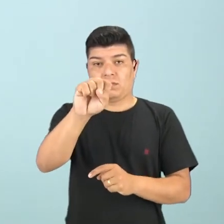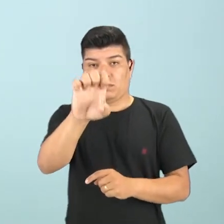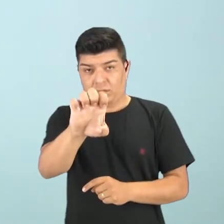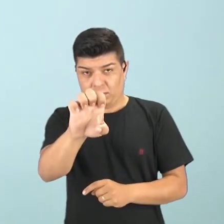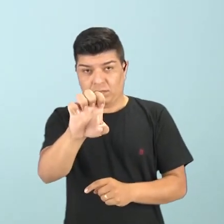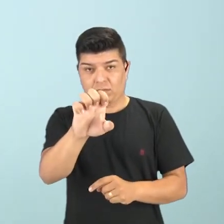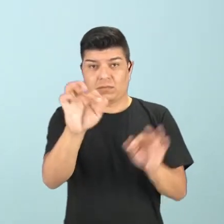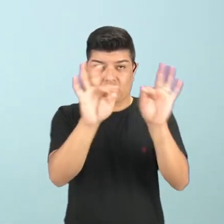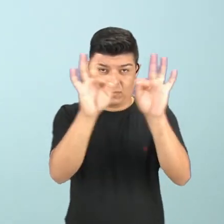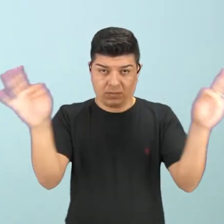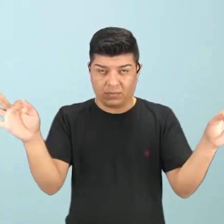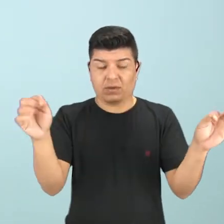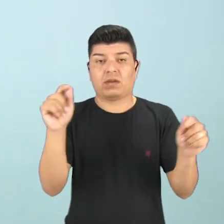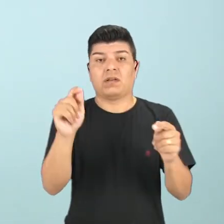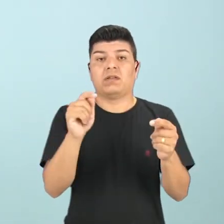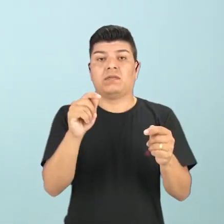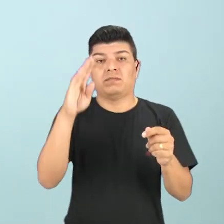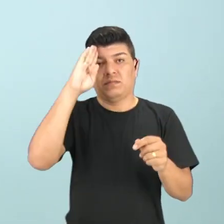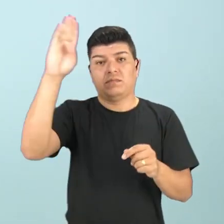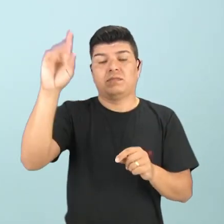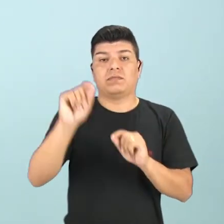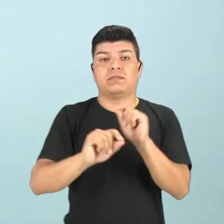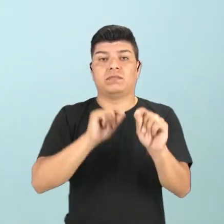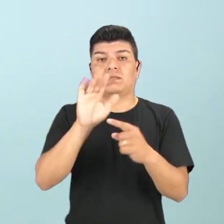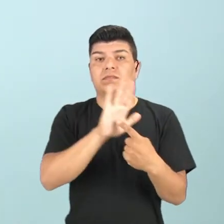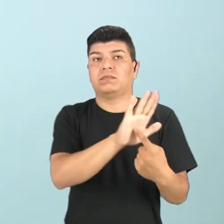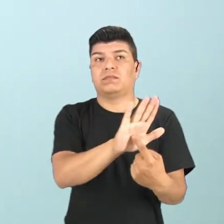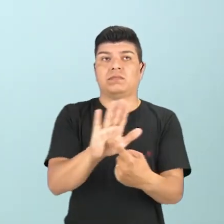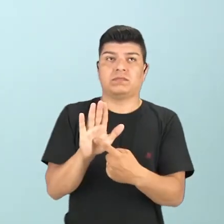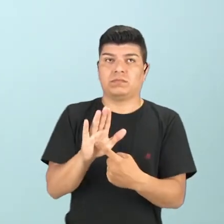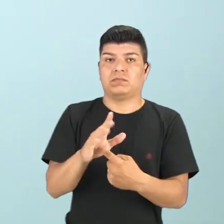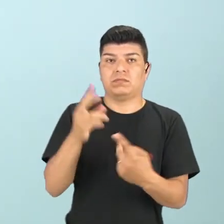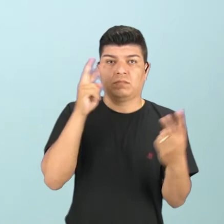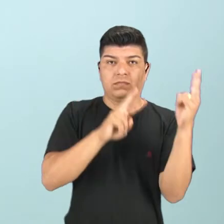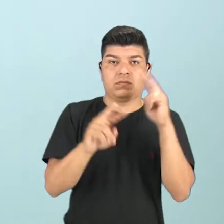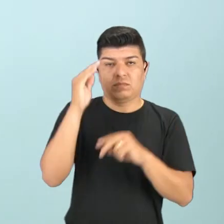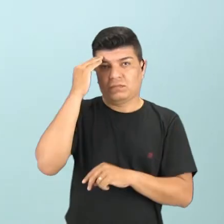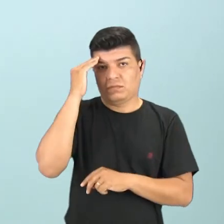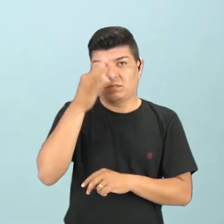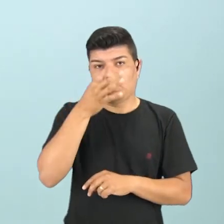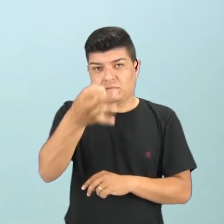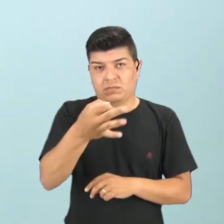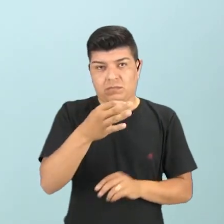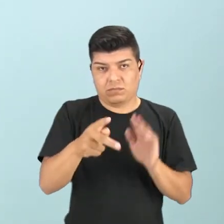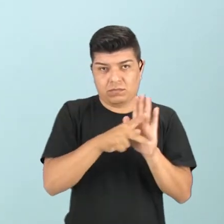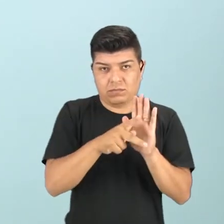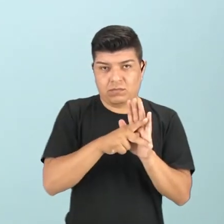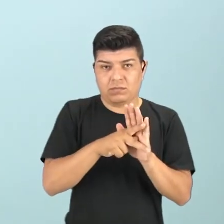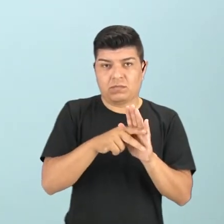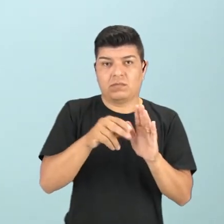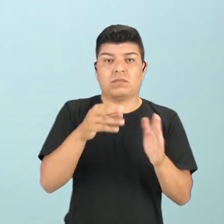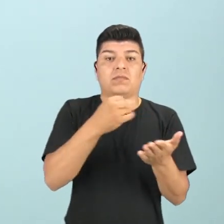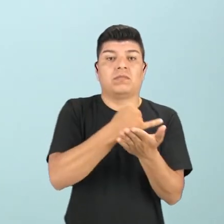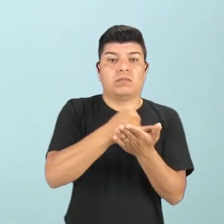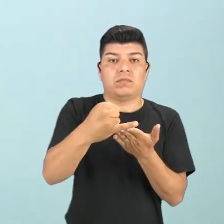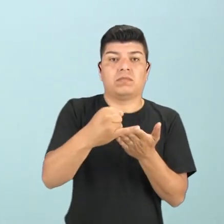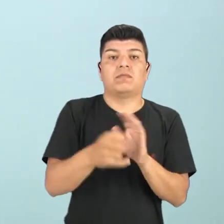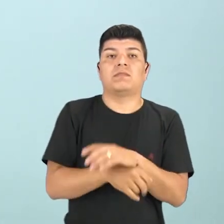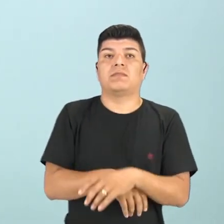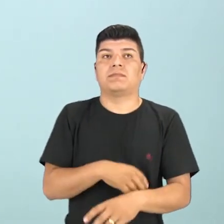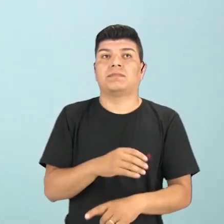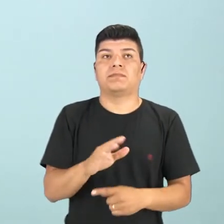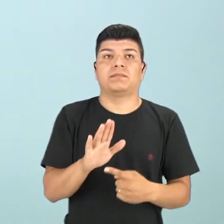aquela frase-chave, que é uma frase que identifica o meu ponto de vista, a minha opinião, é lá na introdução. Então